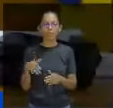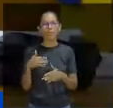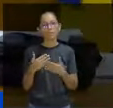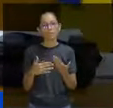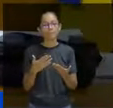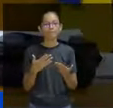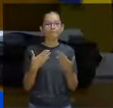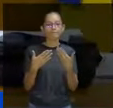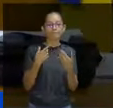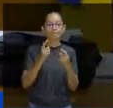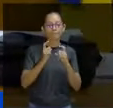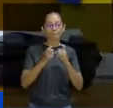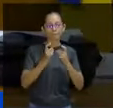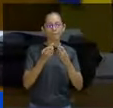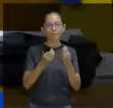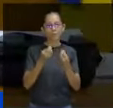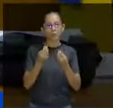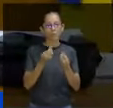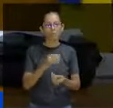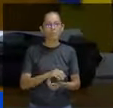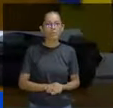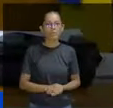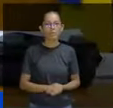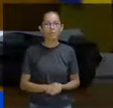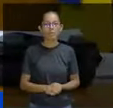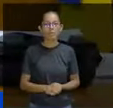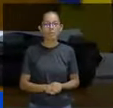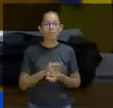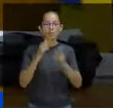tribunal, para que não haja, seja respeitado esses prazos de